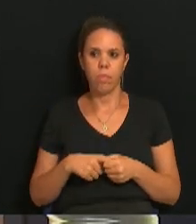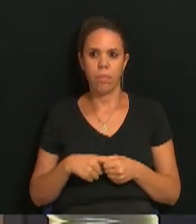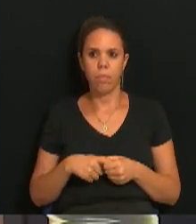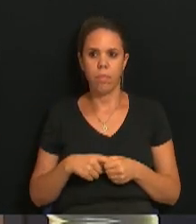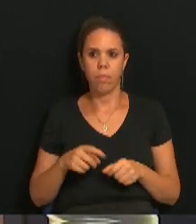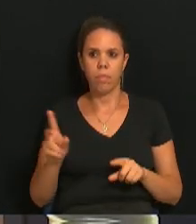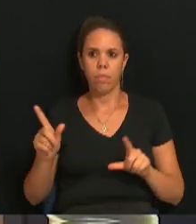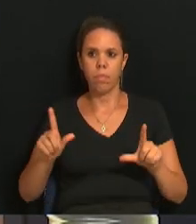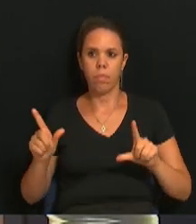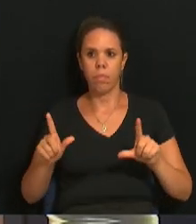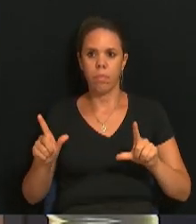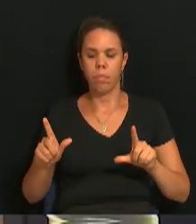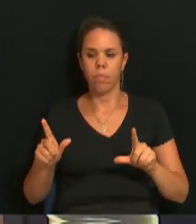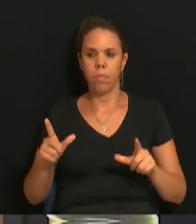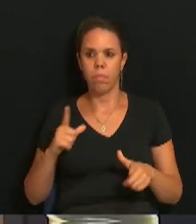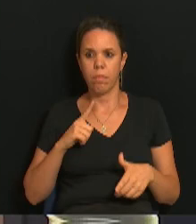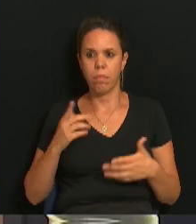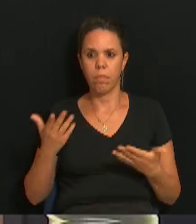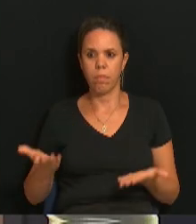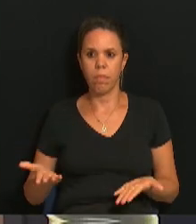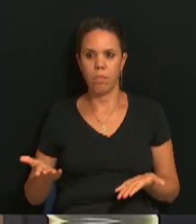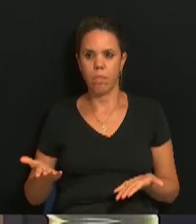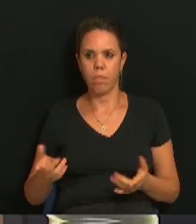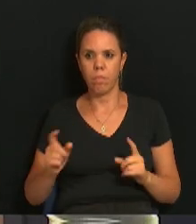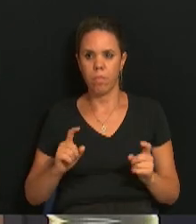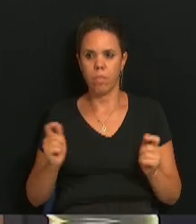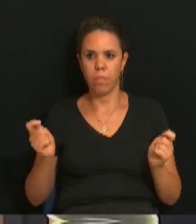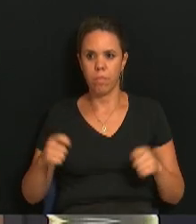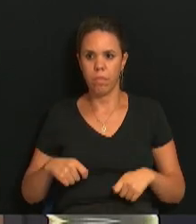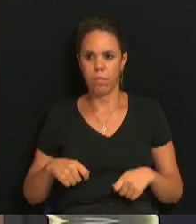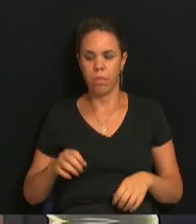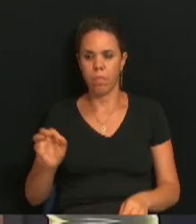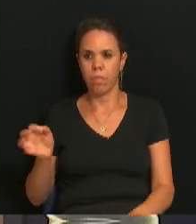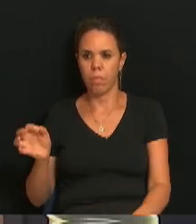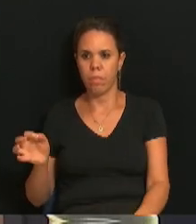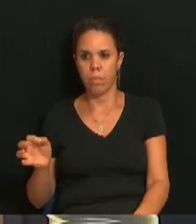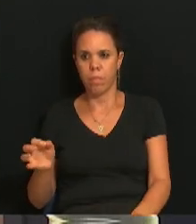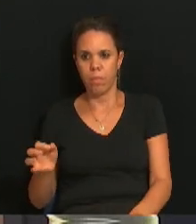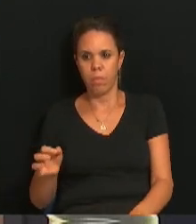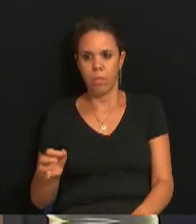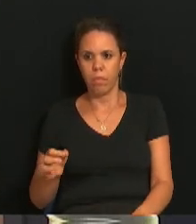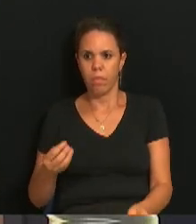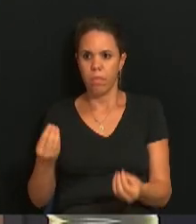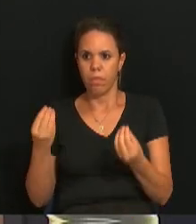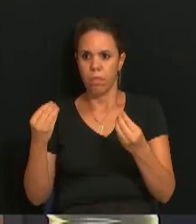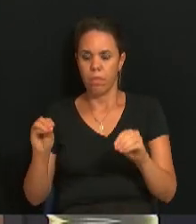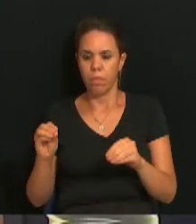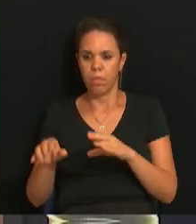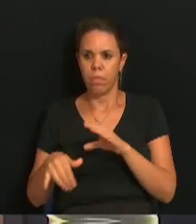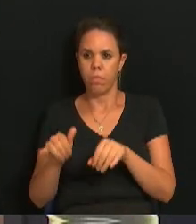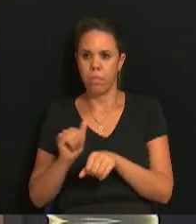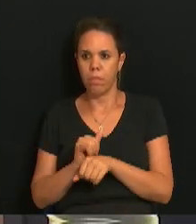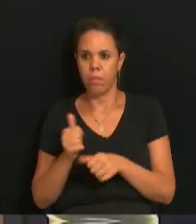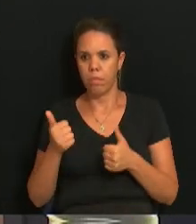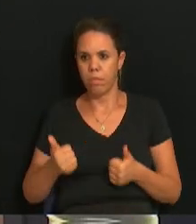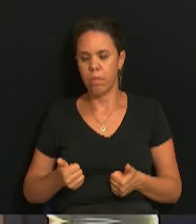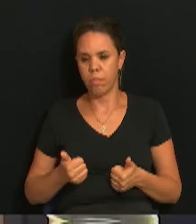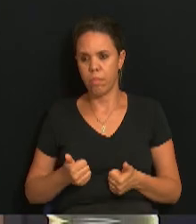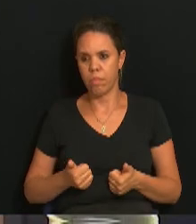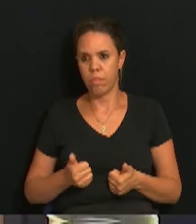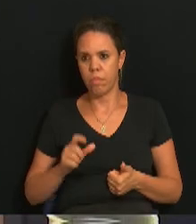vai garantir que essa reunião possa ser também, né, colocada lá na plataforma, tá? Para a gente poder